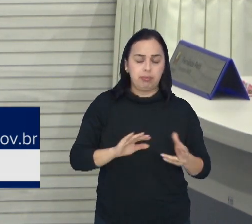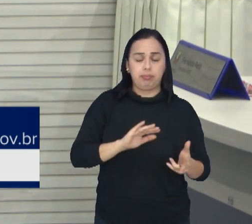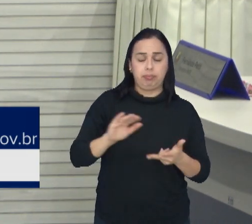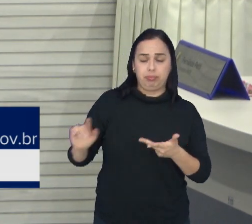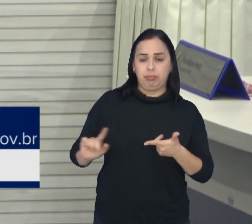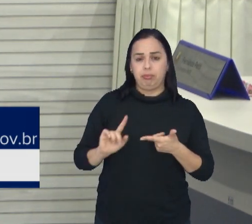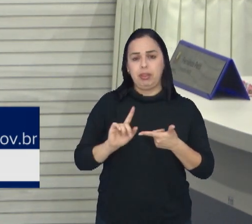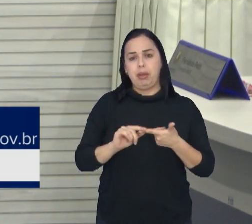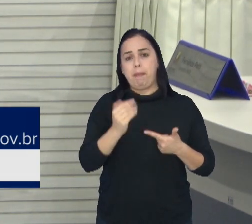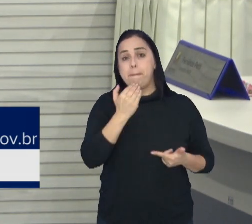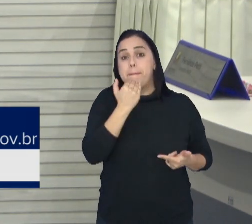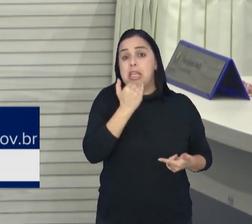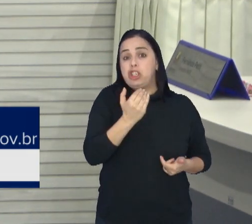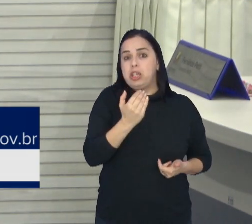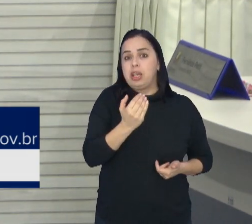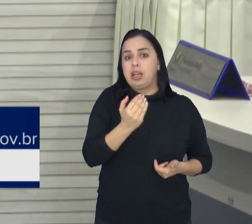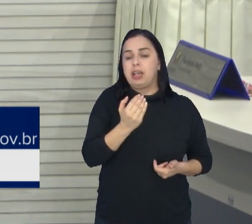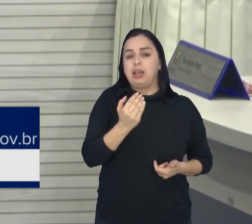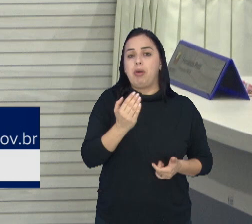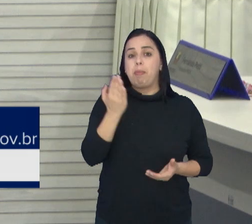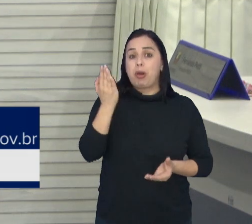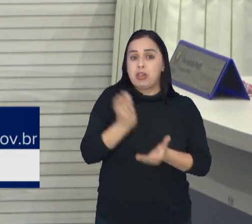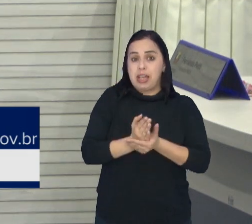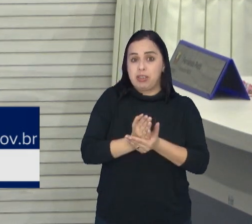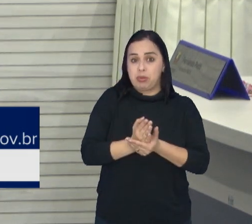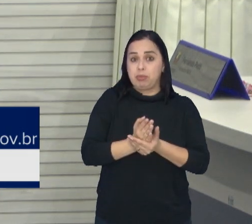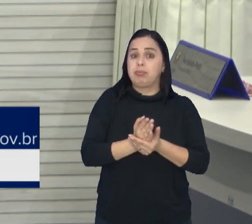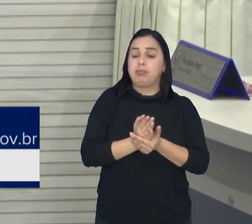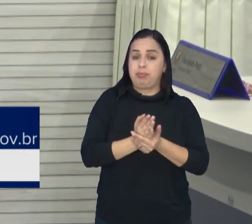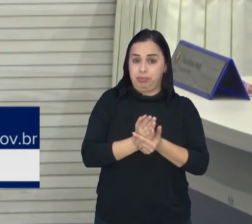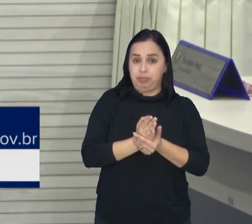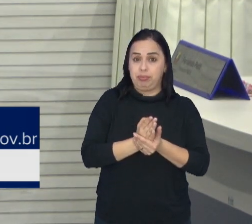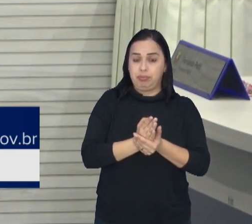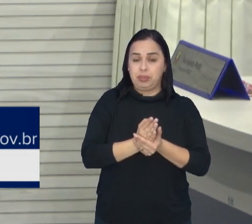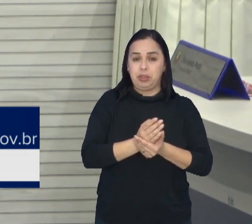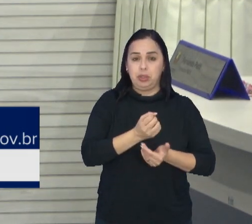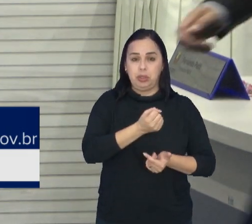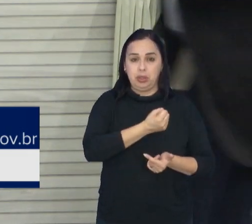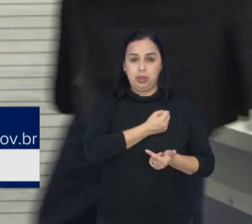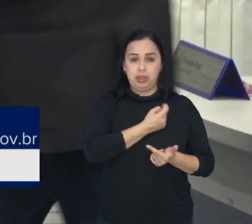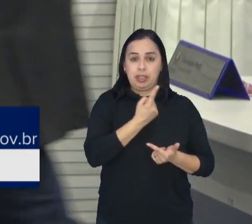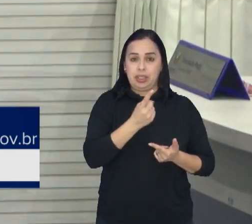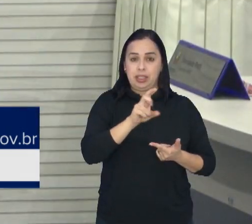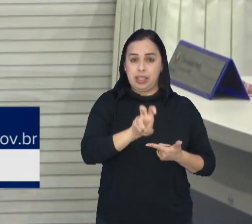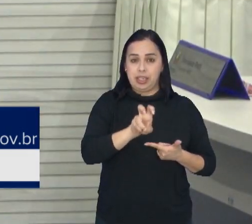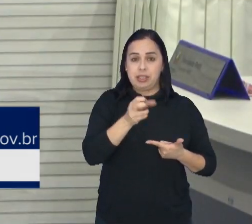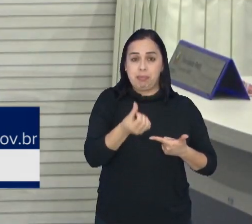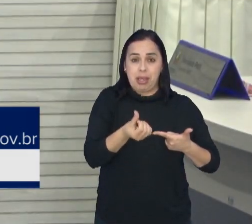Solicito adiamento por uma sessão dos seguintes processos. Processo